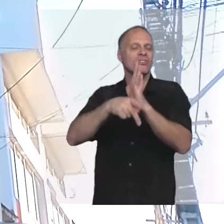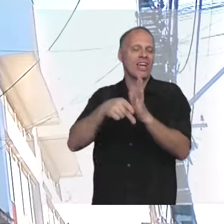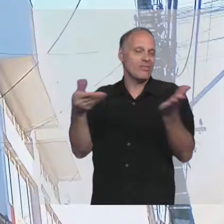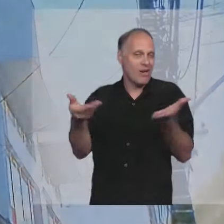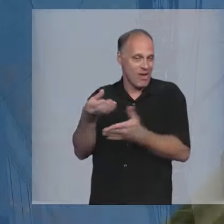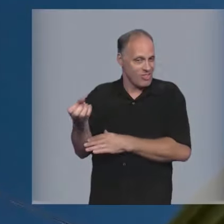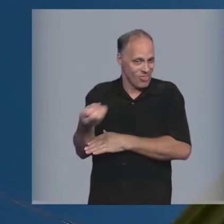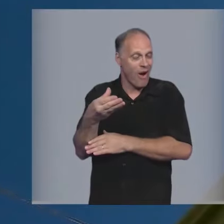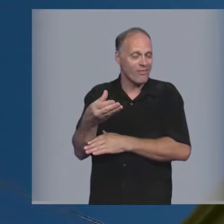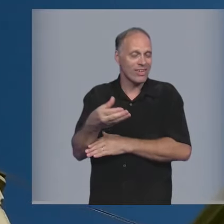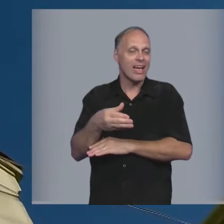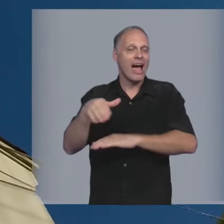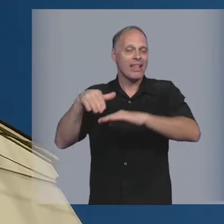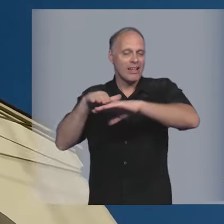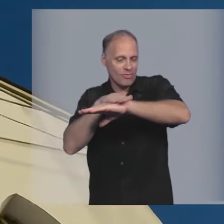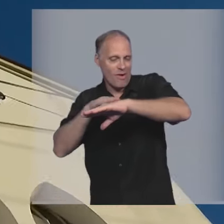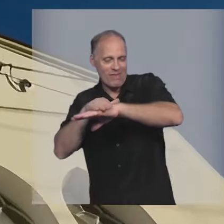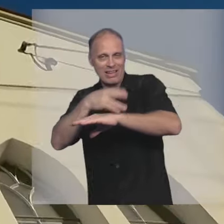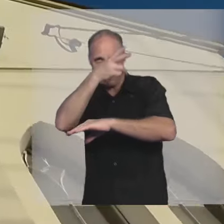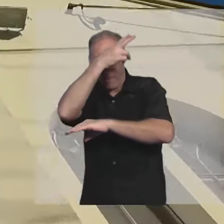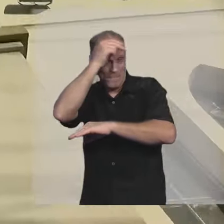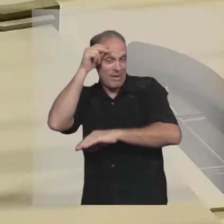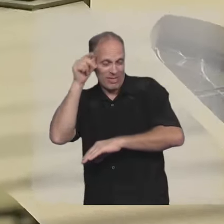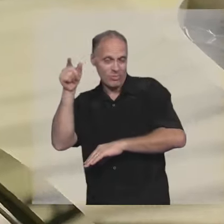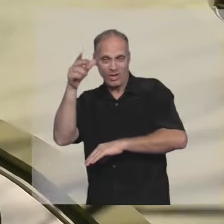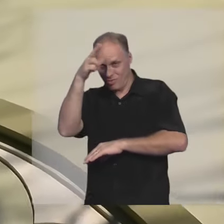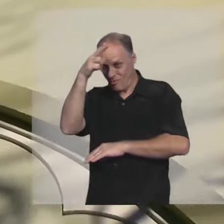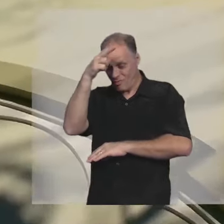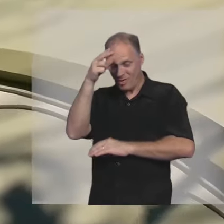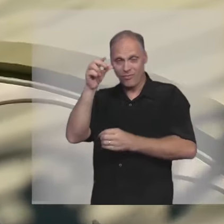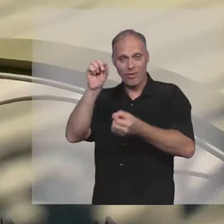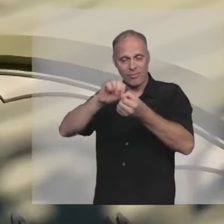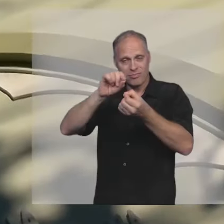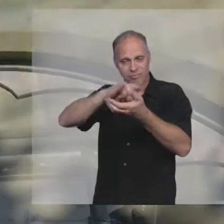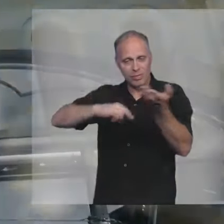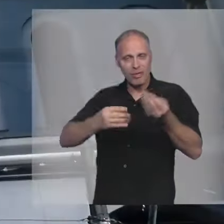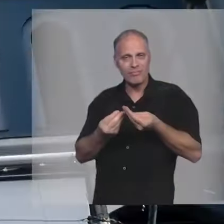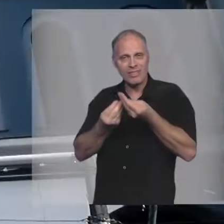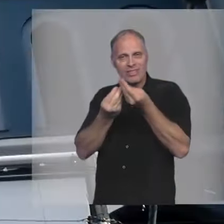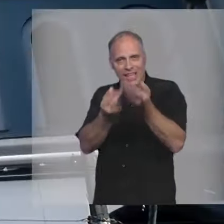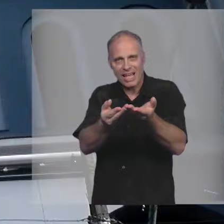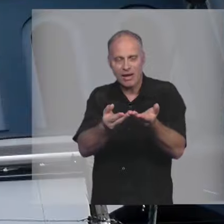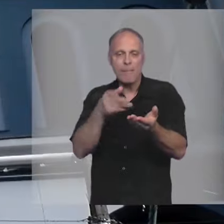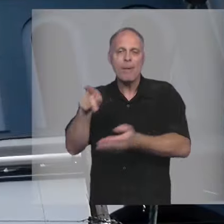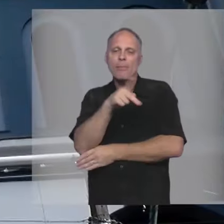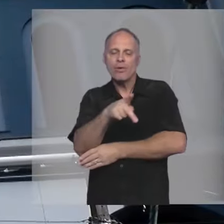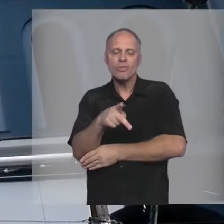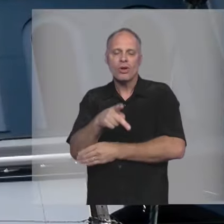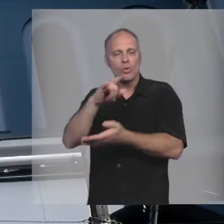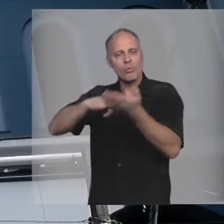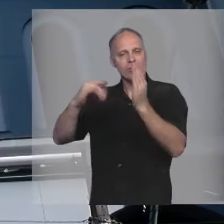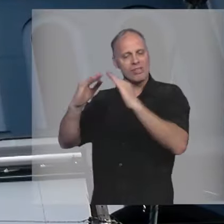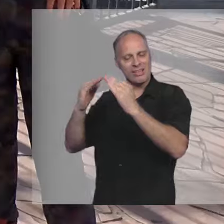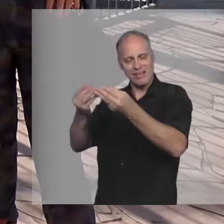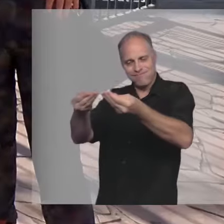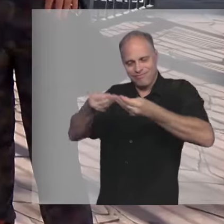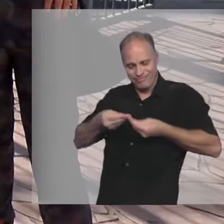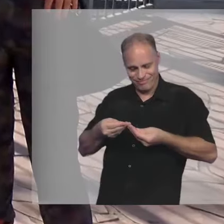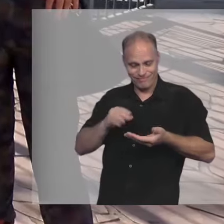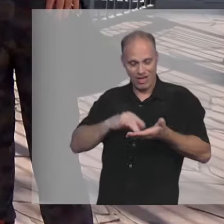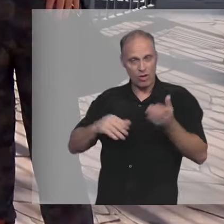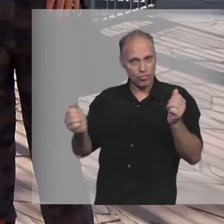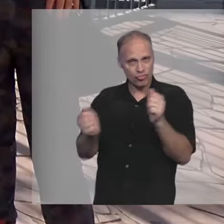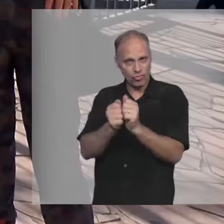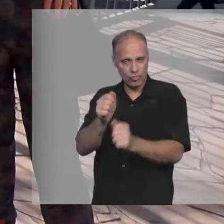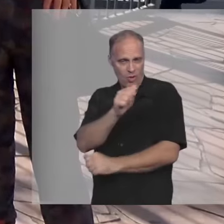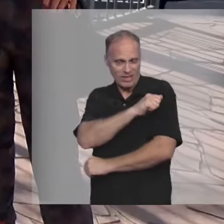projeto. Após uma conversa com a Prefeitura de Novo Hamburgo, foram entregues documentos dos imóveis para a professora. Agora,